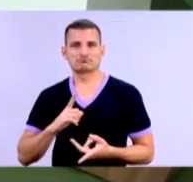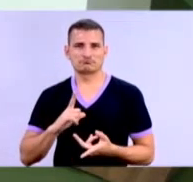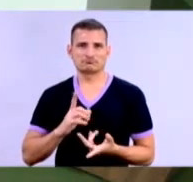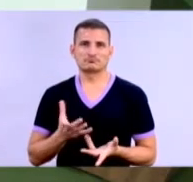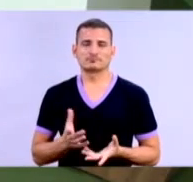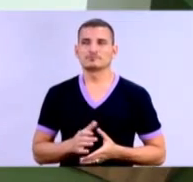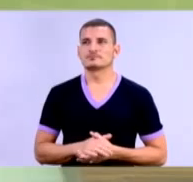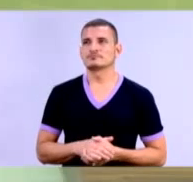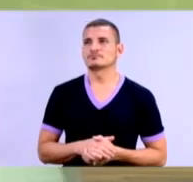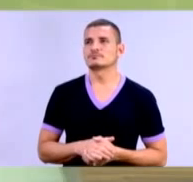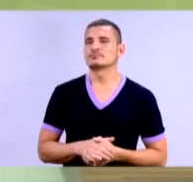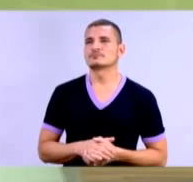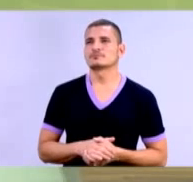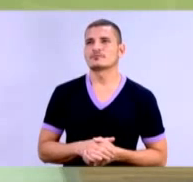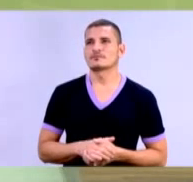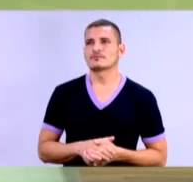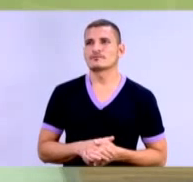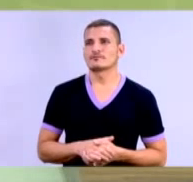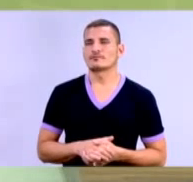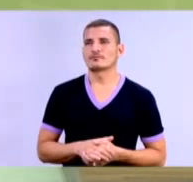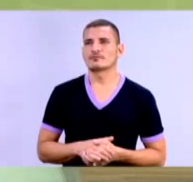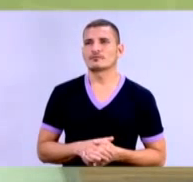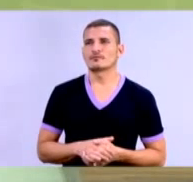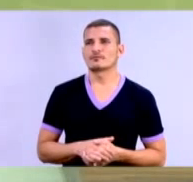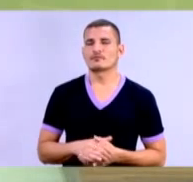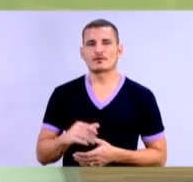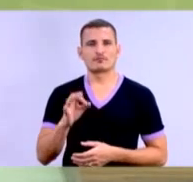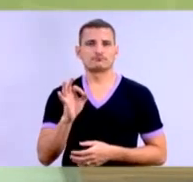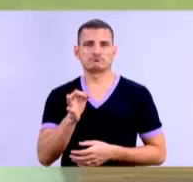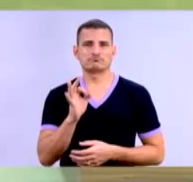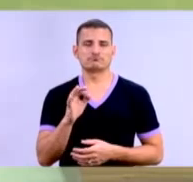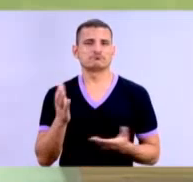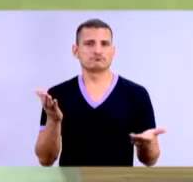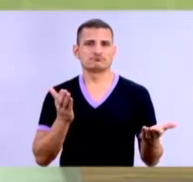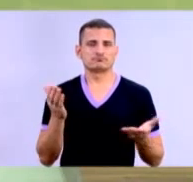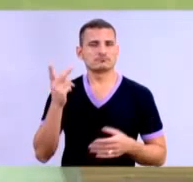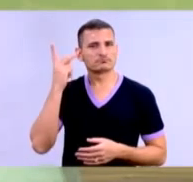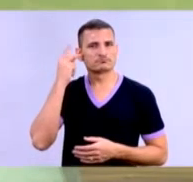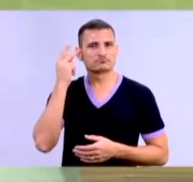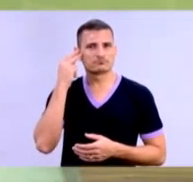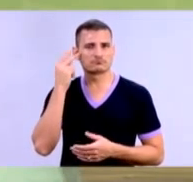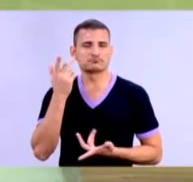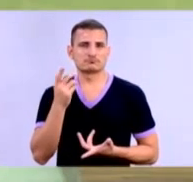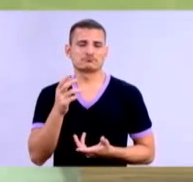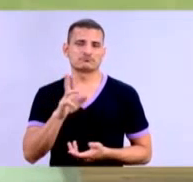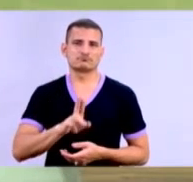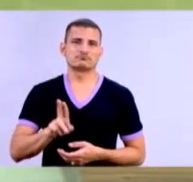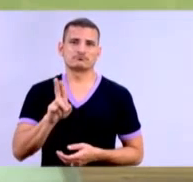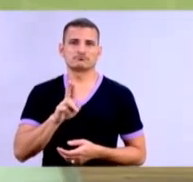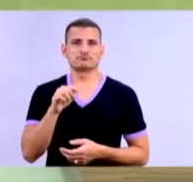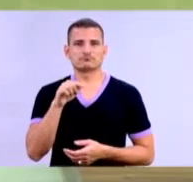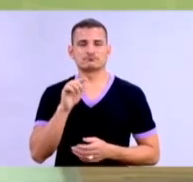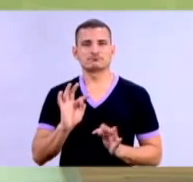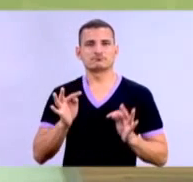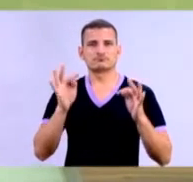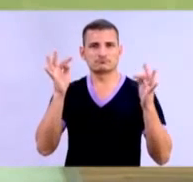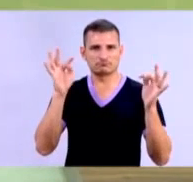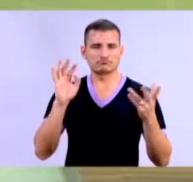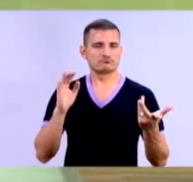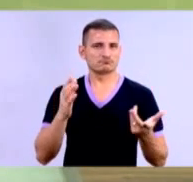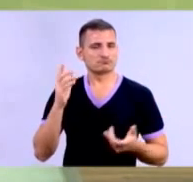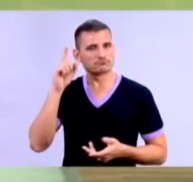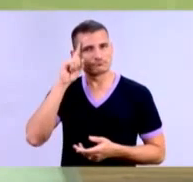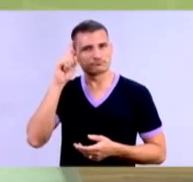isso. Exatamente, professor Jordano. E é cada vez mais comum a gente fazer uso dessa tecnologia no nosso